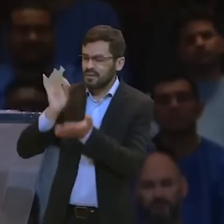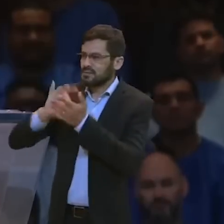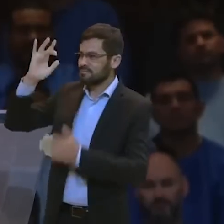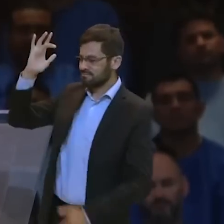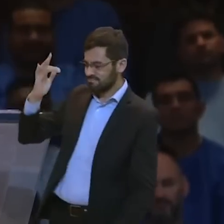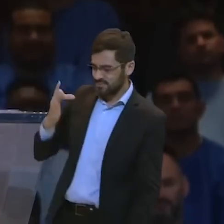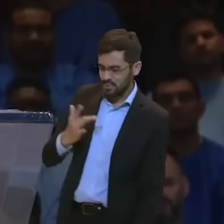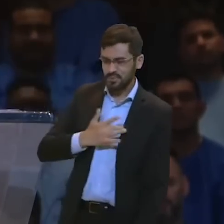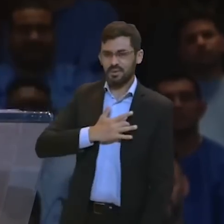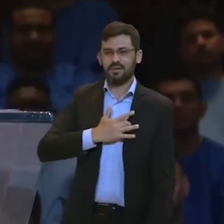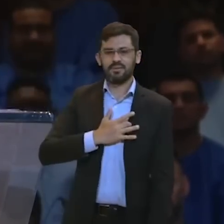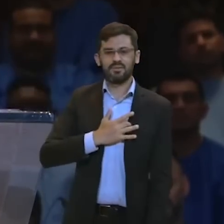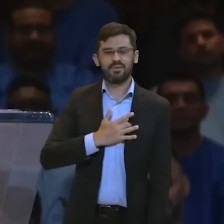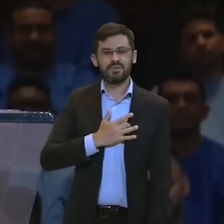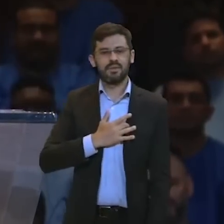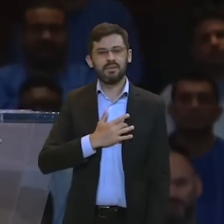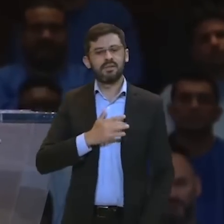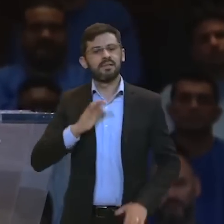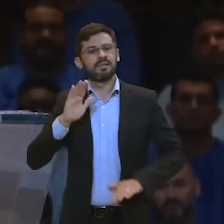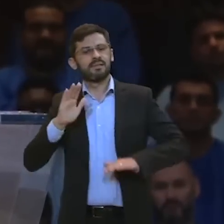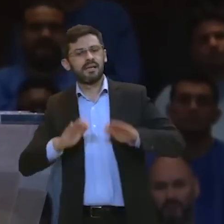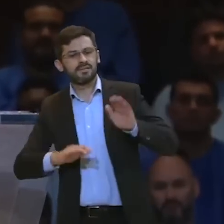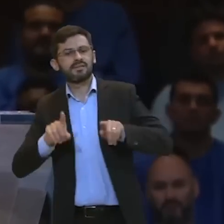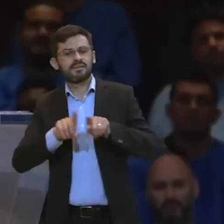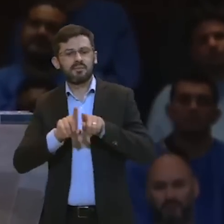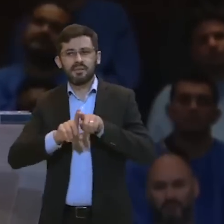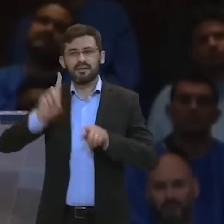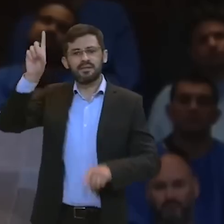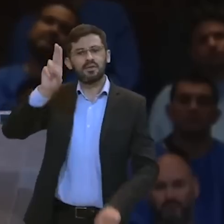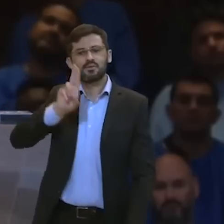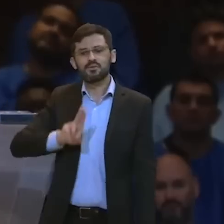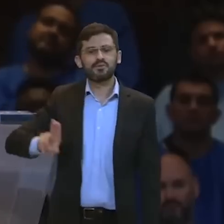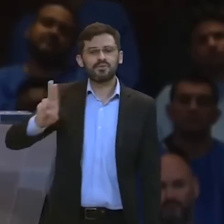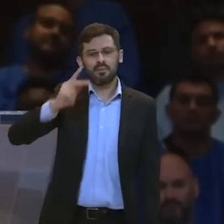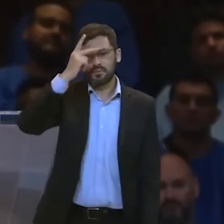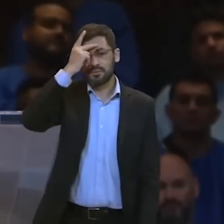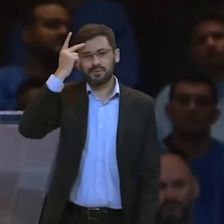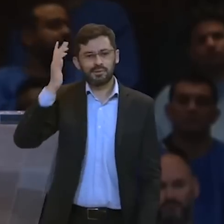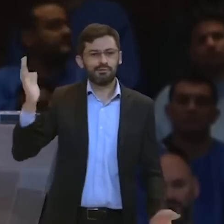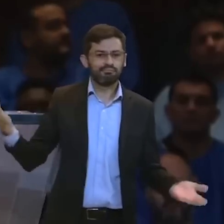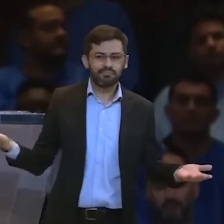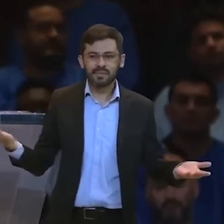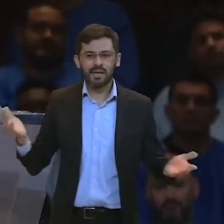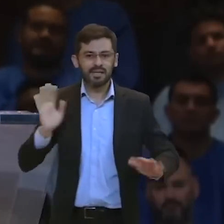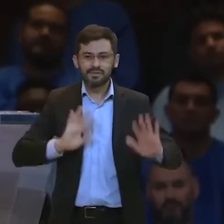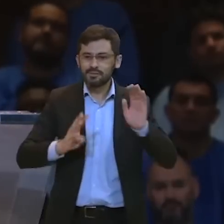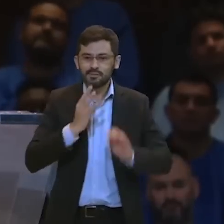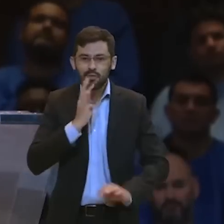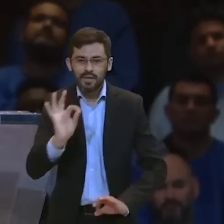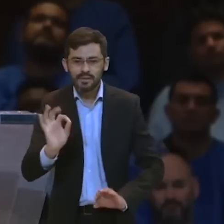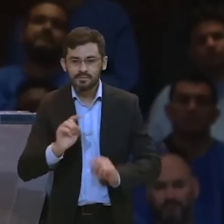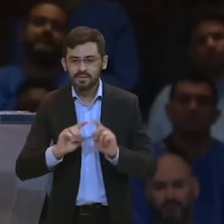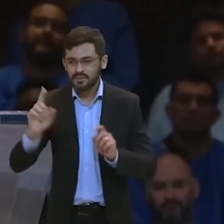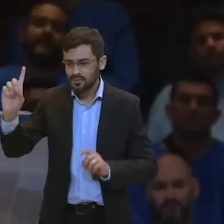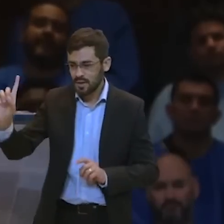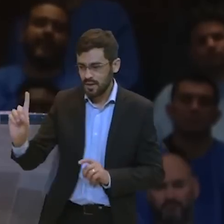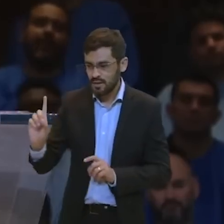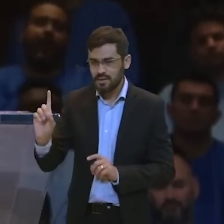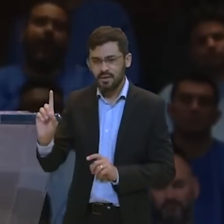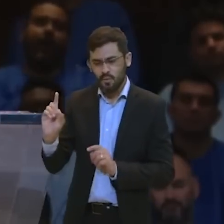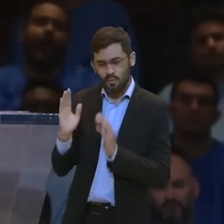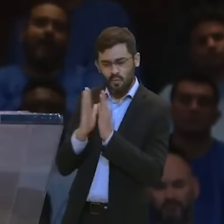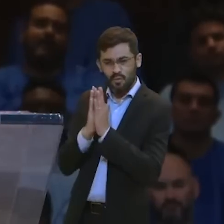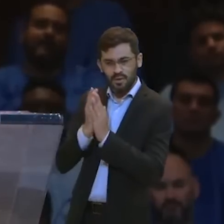tocado, e às vezes Deus usar pessoas que a gente nem imagina para dar uma palavra, para fazer uma